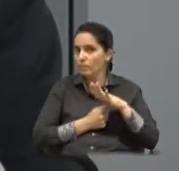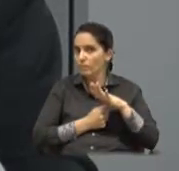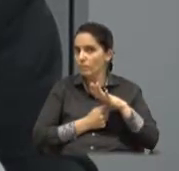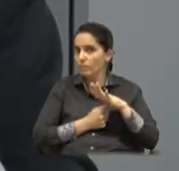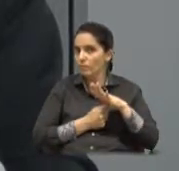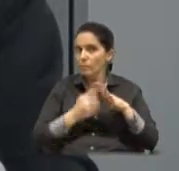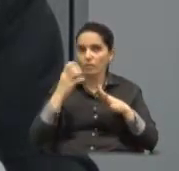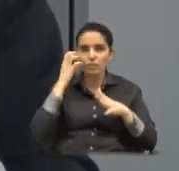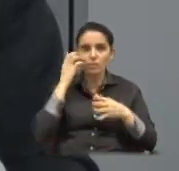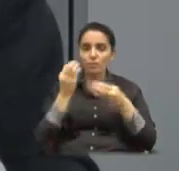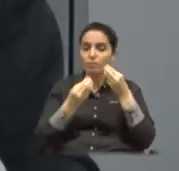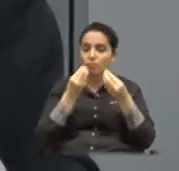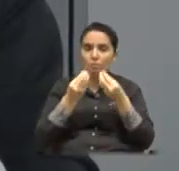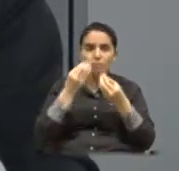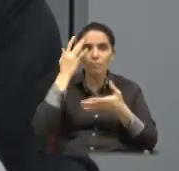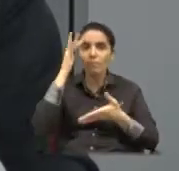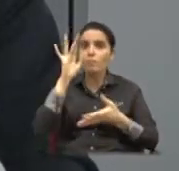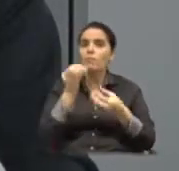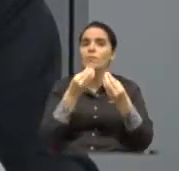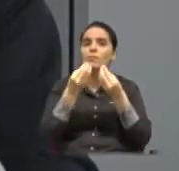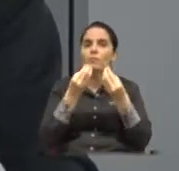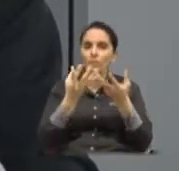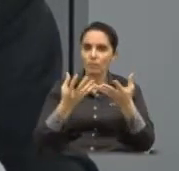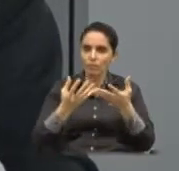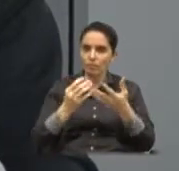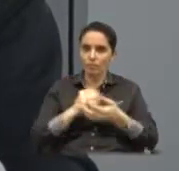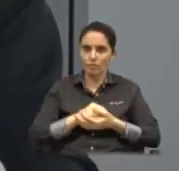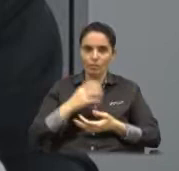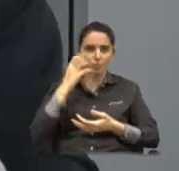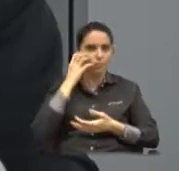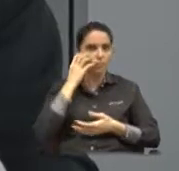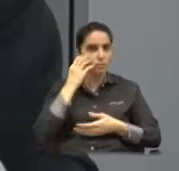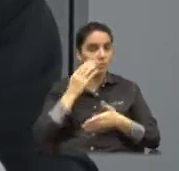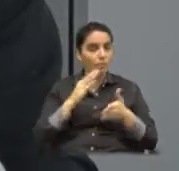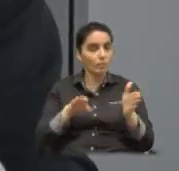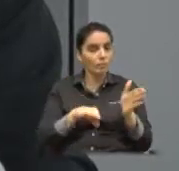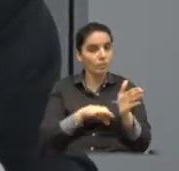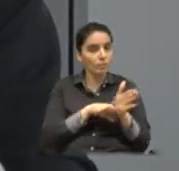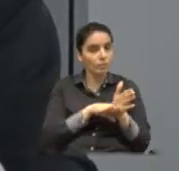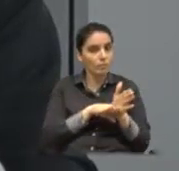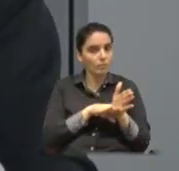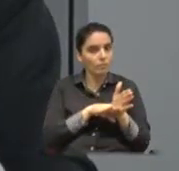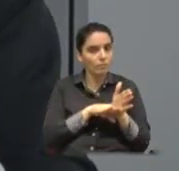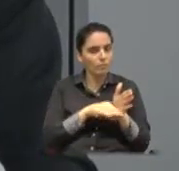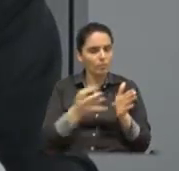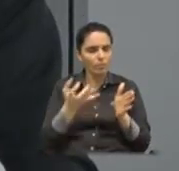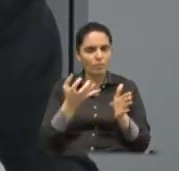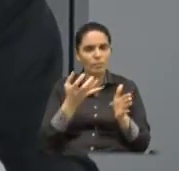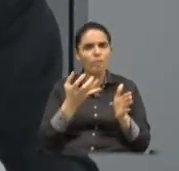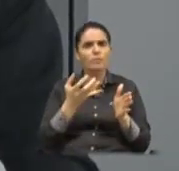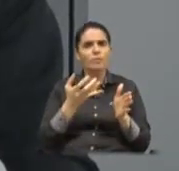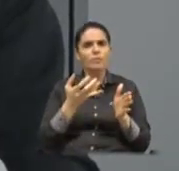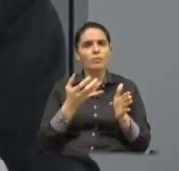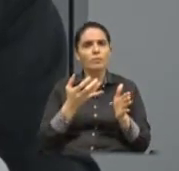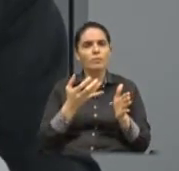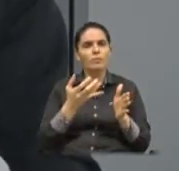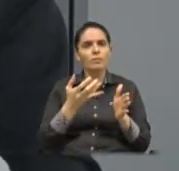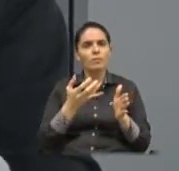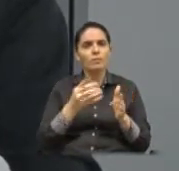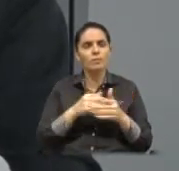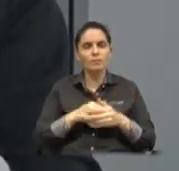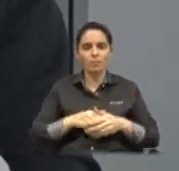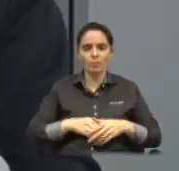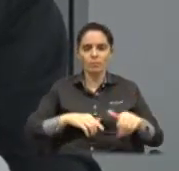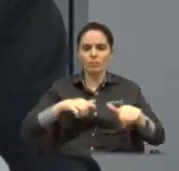a contribuição. Eu, quando entrei na política, entrei com essa propositura de realmente fazer a minha parte, de sair da